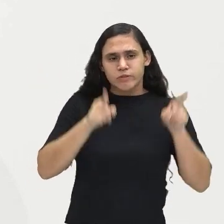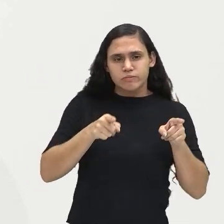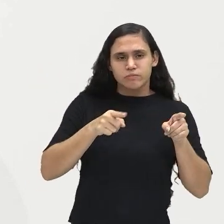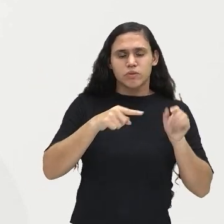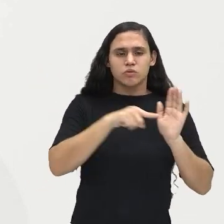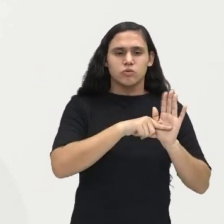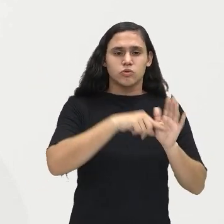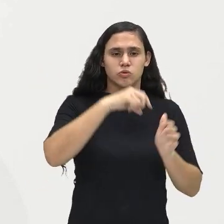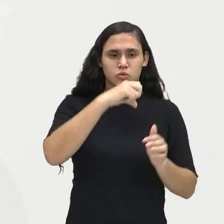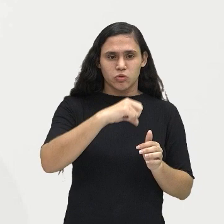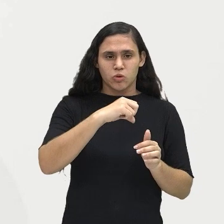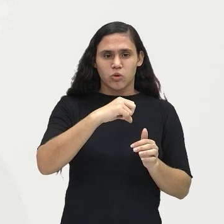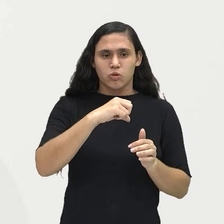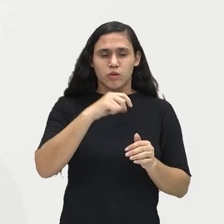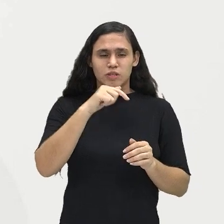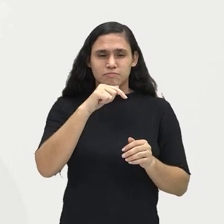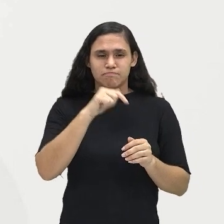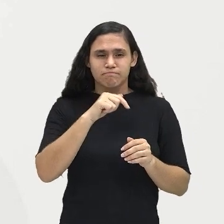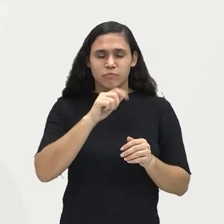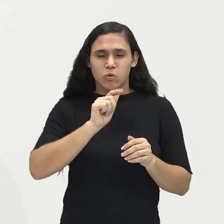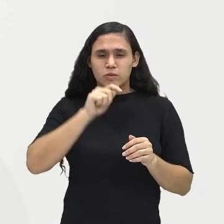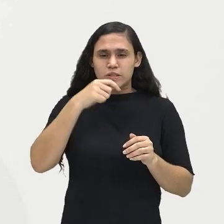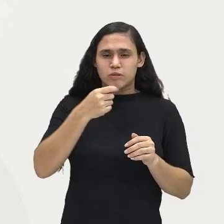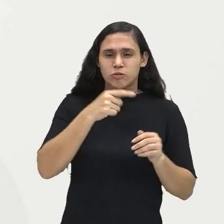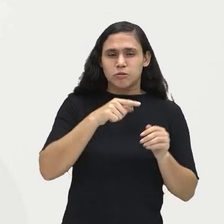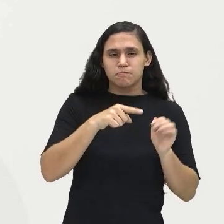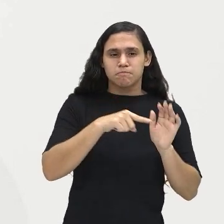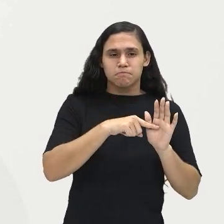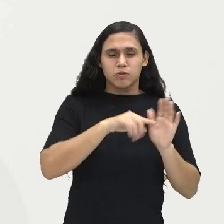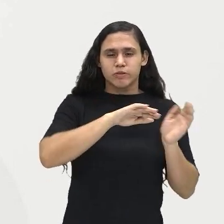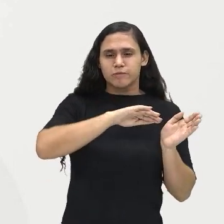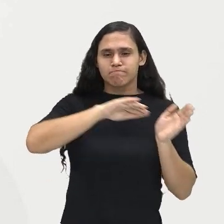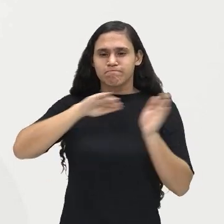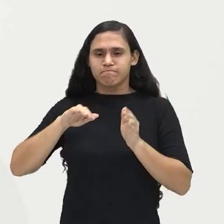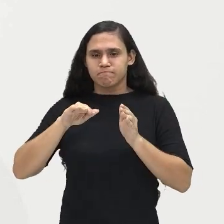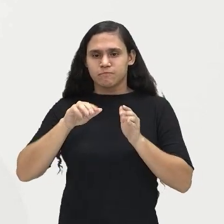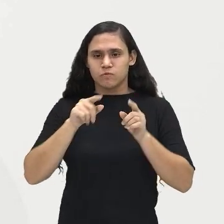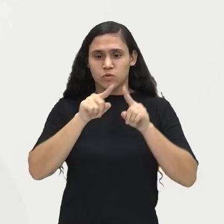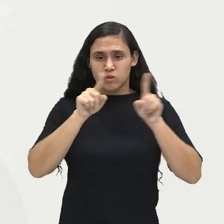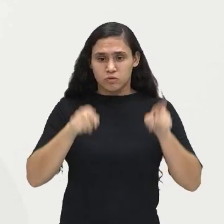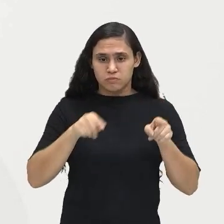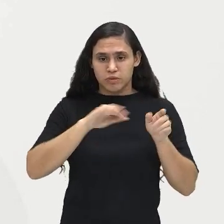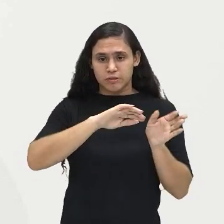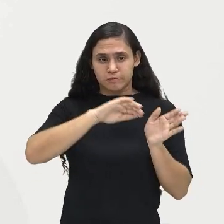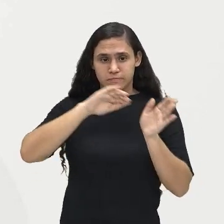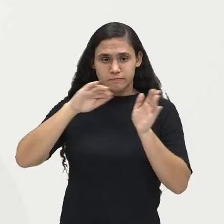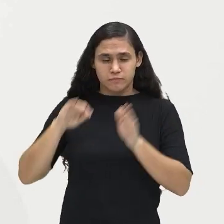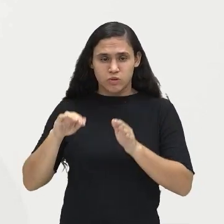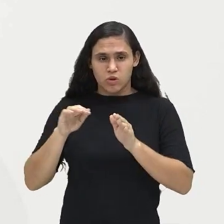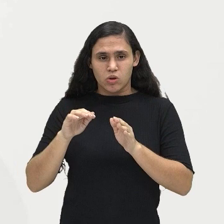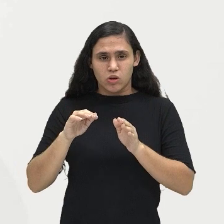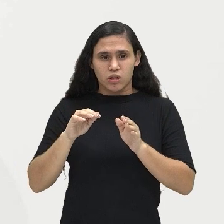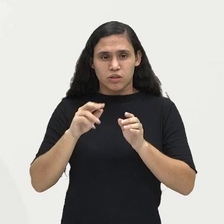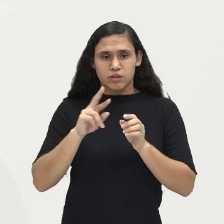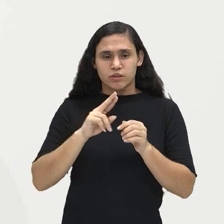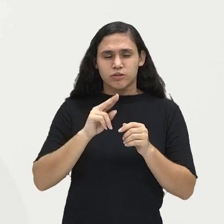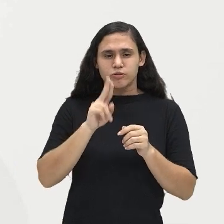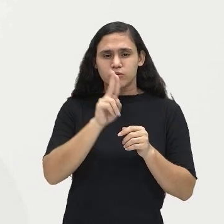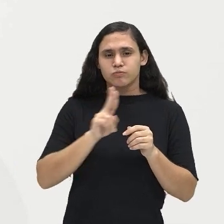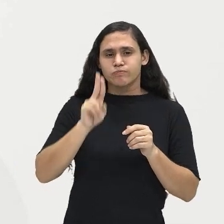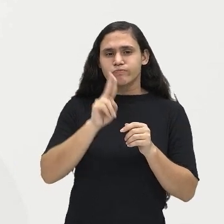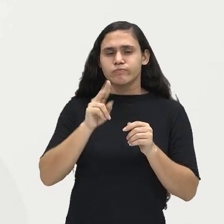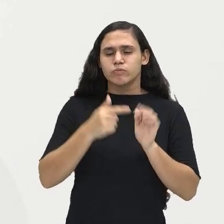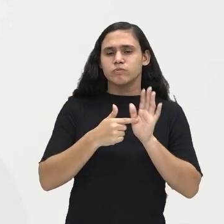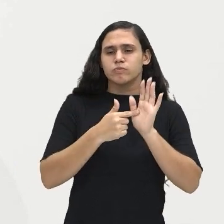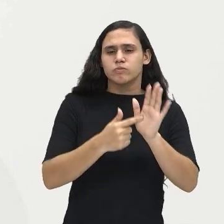de menos aqui, ó, que está fora do parênteses, ele indica para a gente escrever o oposto do número que está dentro do